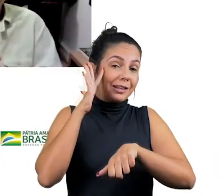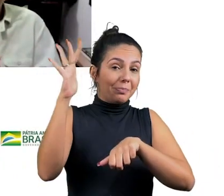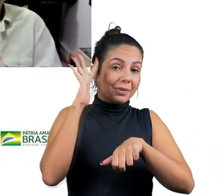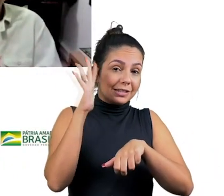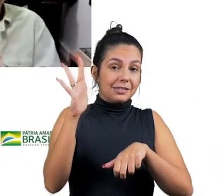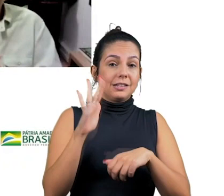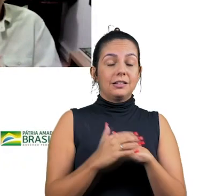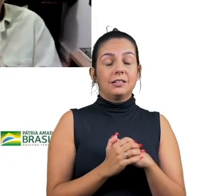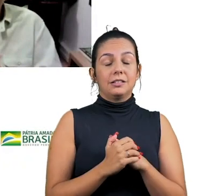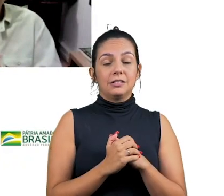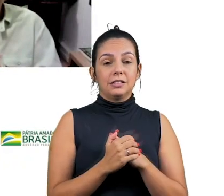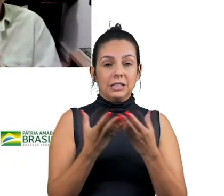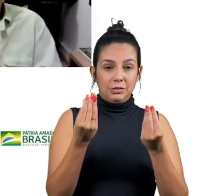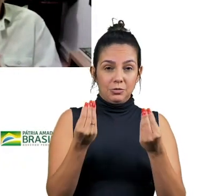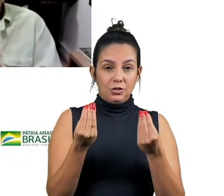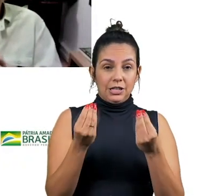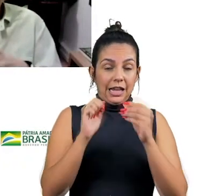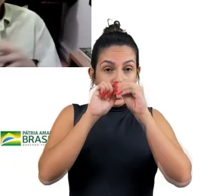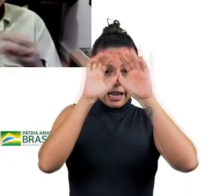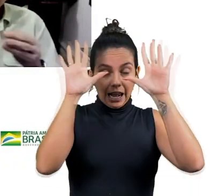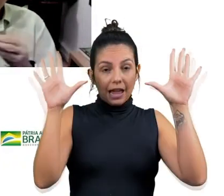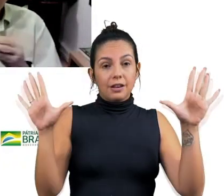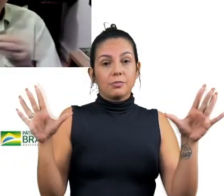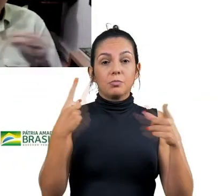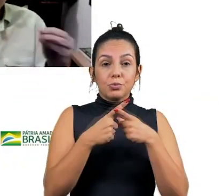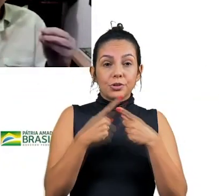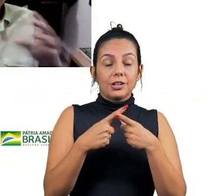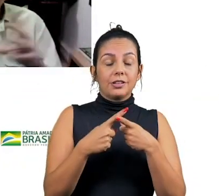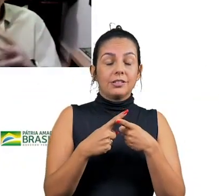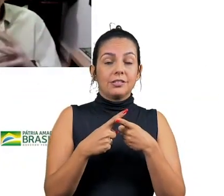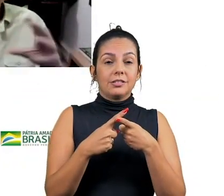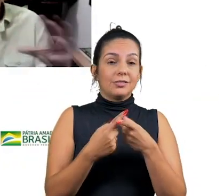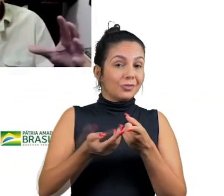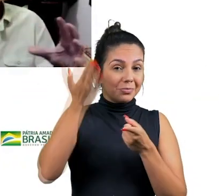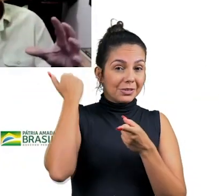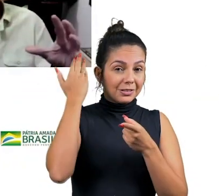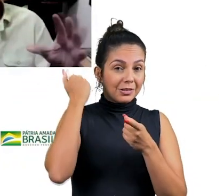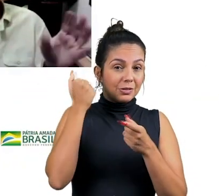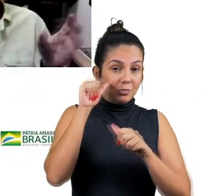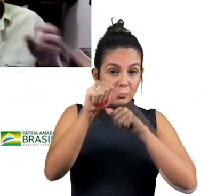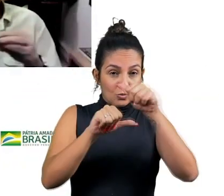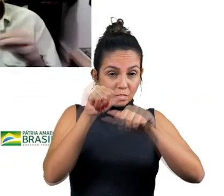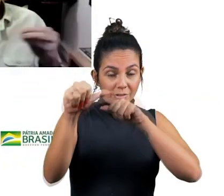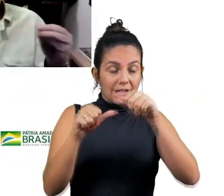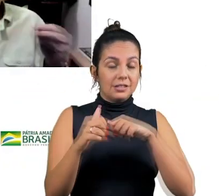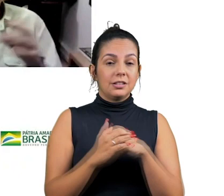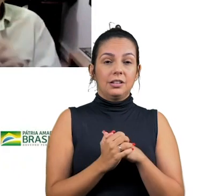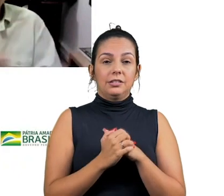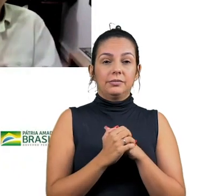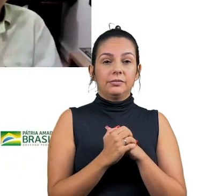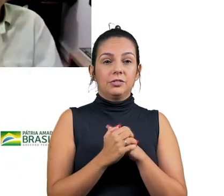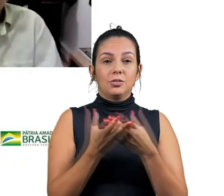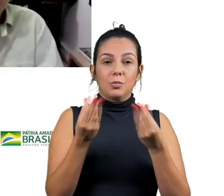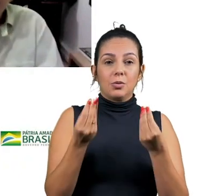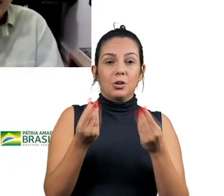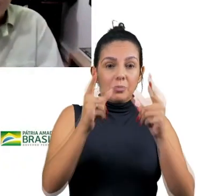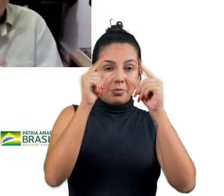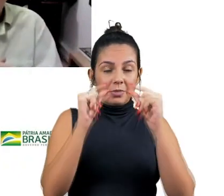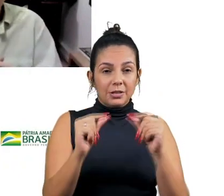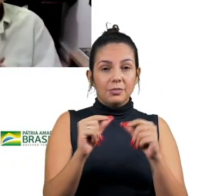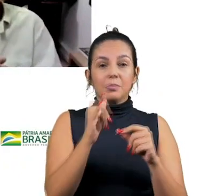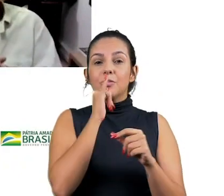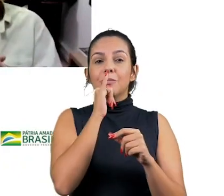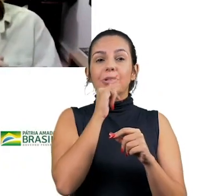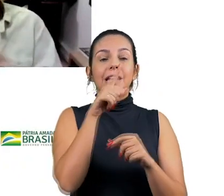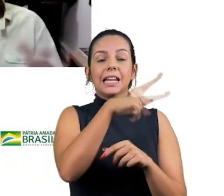com muita clareza, porque no passado a mudança analógica ela era muito menos vertiginosa. Por exemplo,